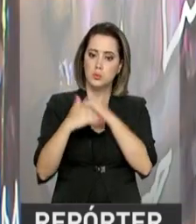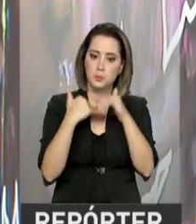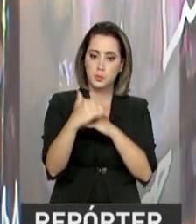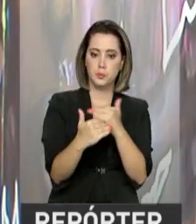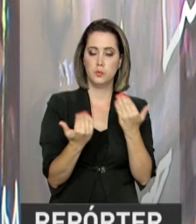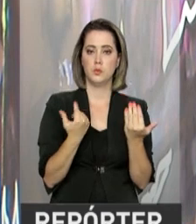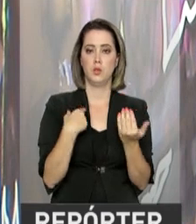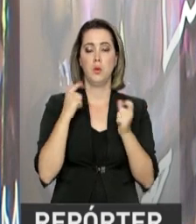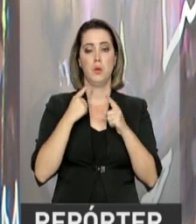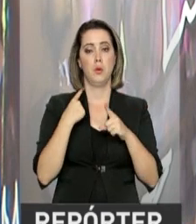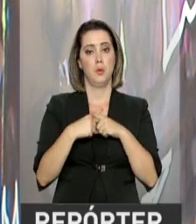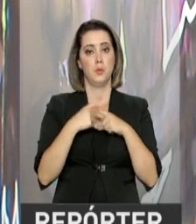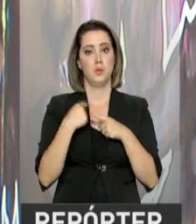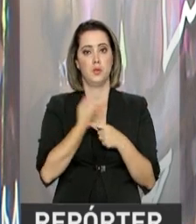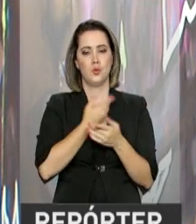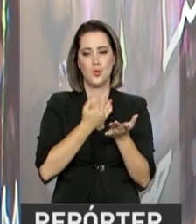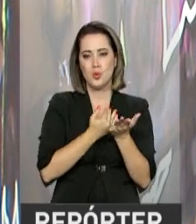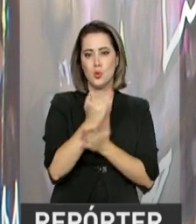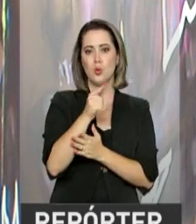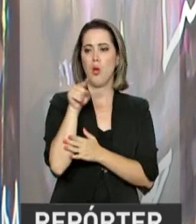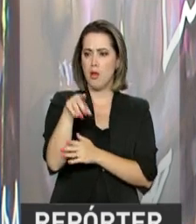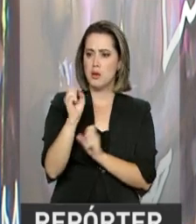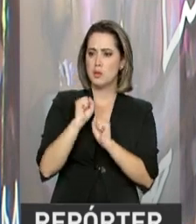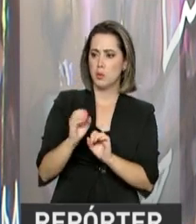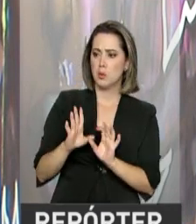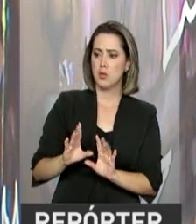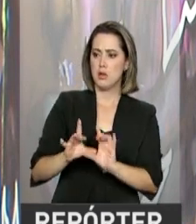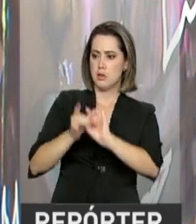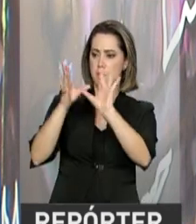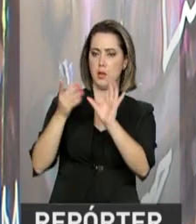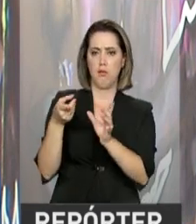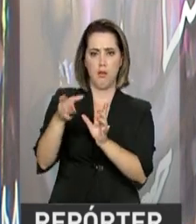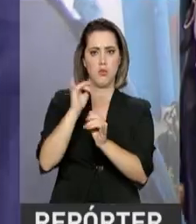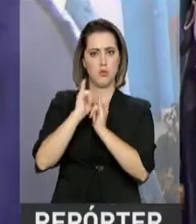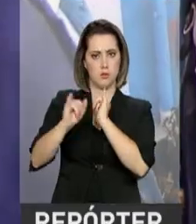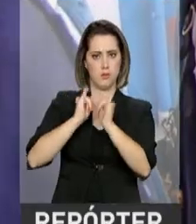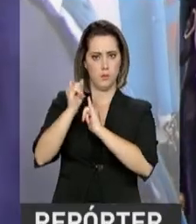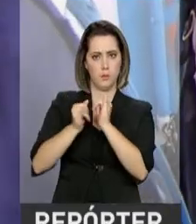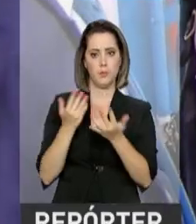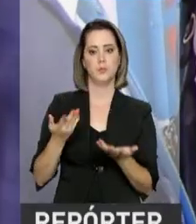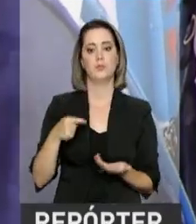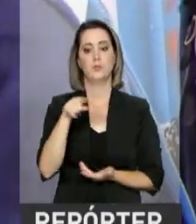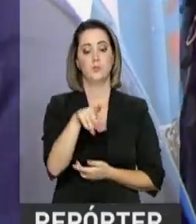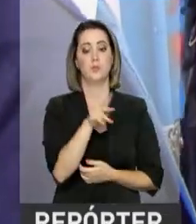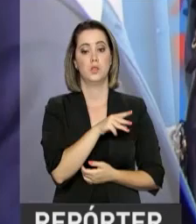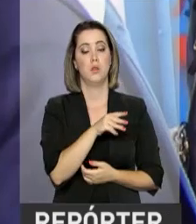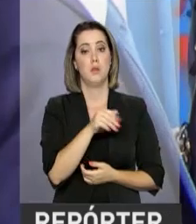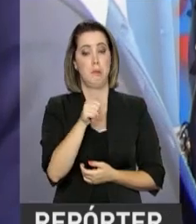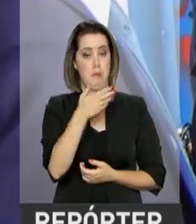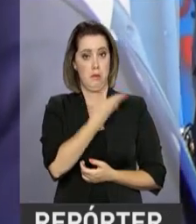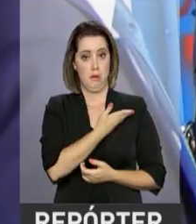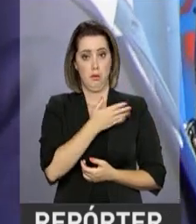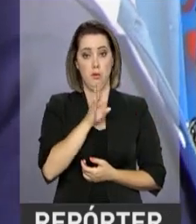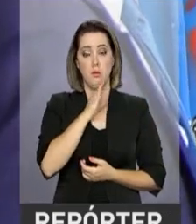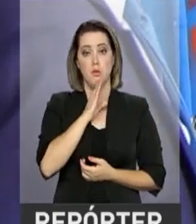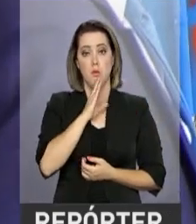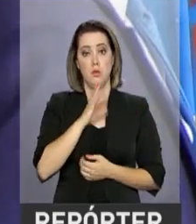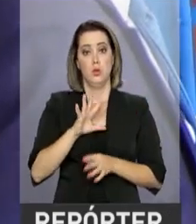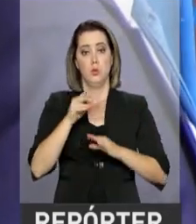sustentabilidade, porque a gente parte do princípio que eles têm que se apoderar das suas informações. Marcela Temer conheceu as oficinas de